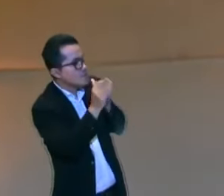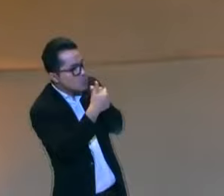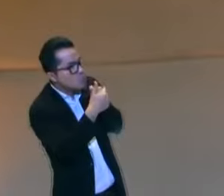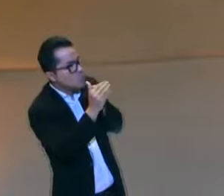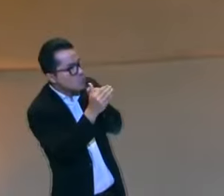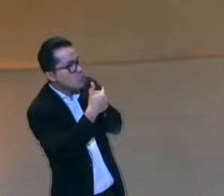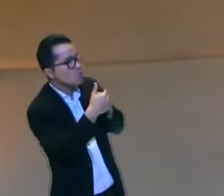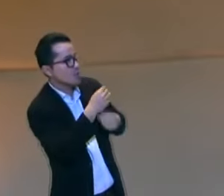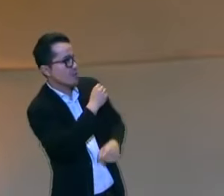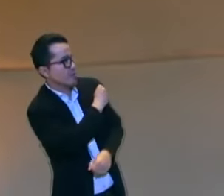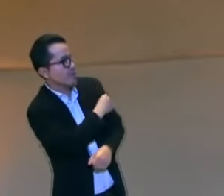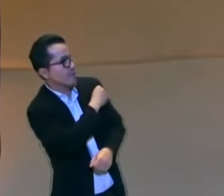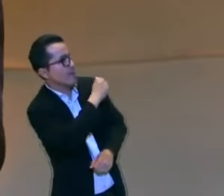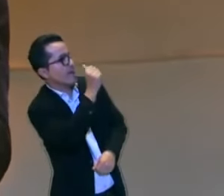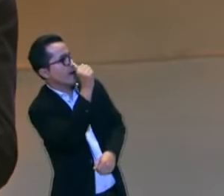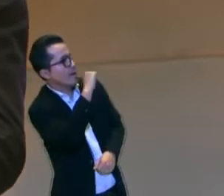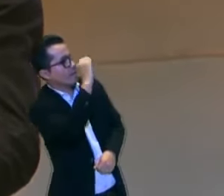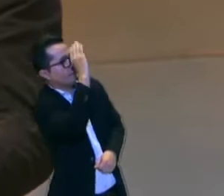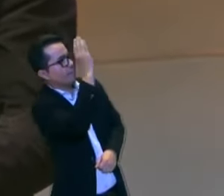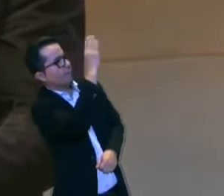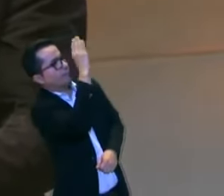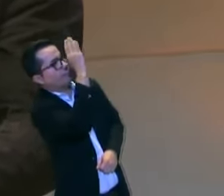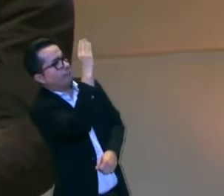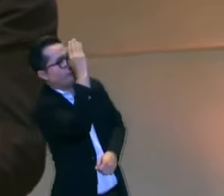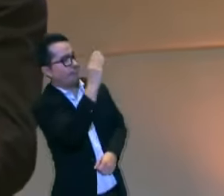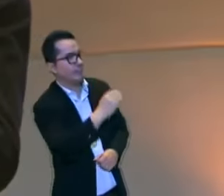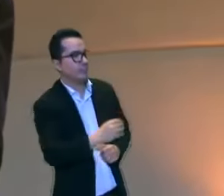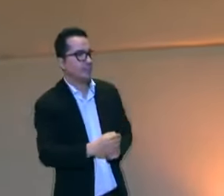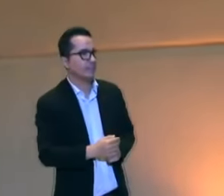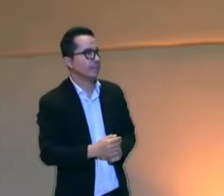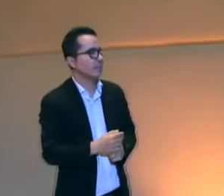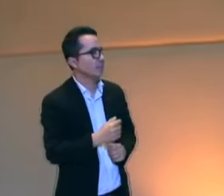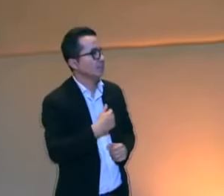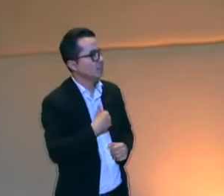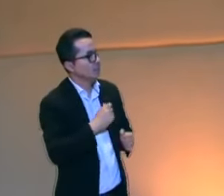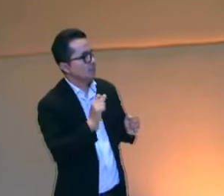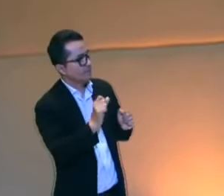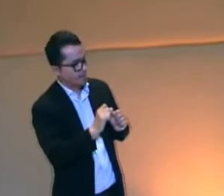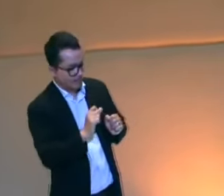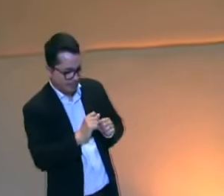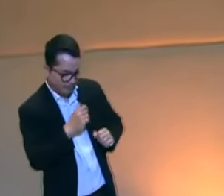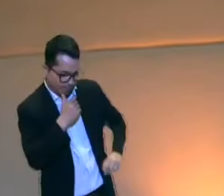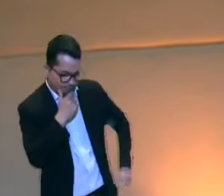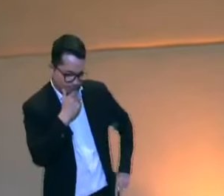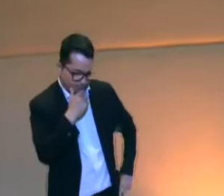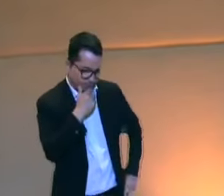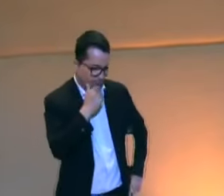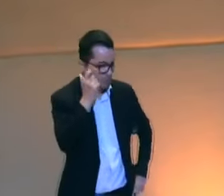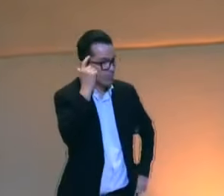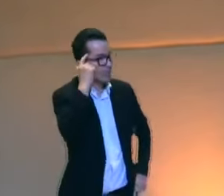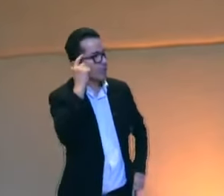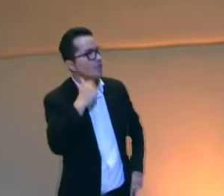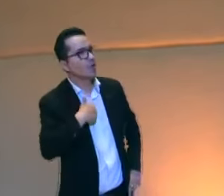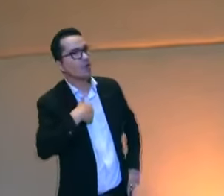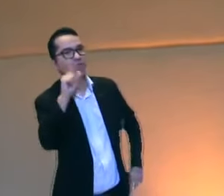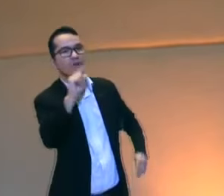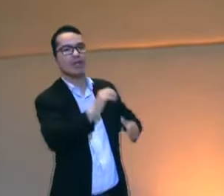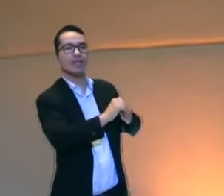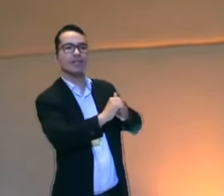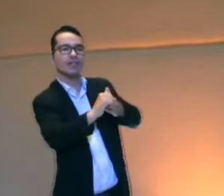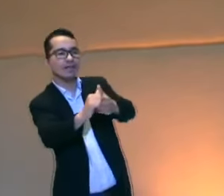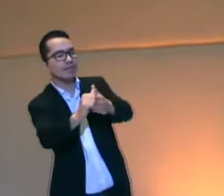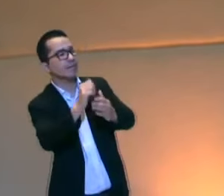lixo. E sabe o que eu fiz, pastor? Falei: eu vou levar minha mãe para a igreja, lá ela vai se